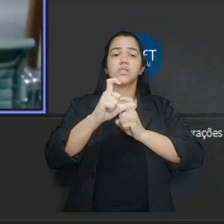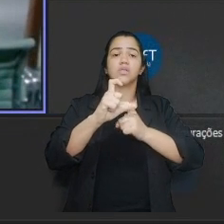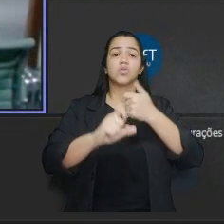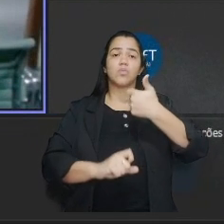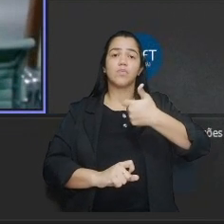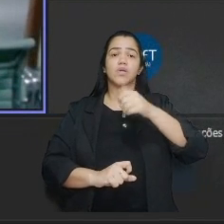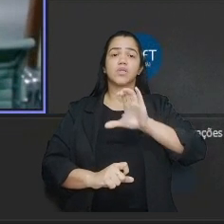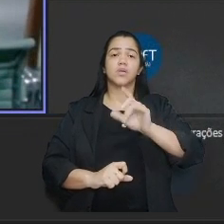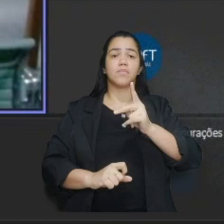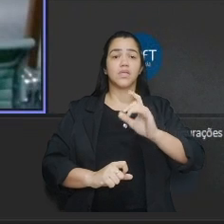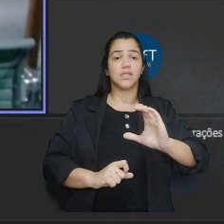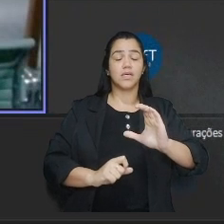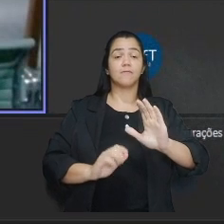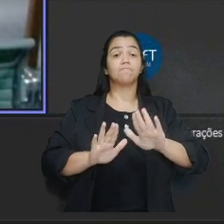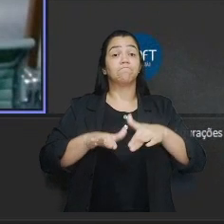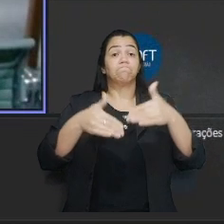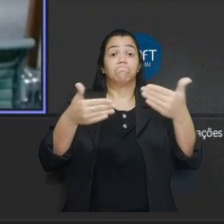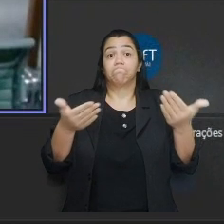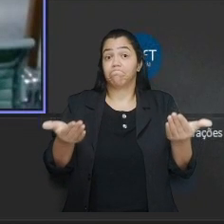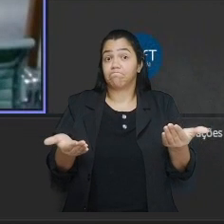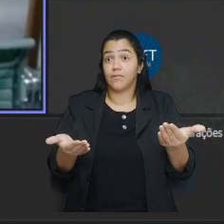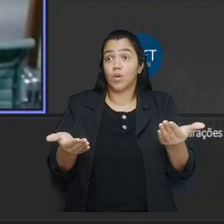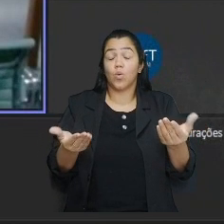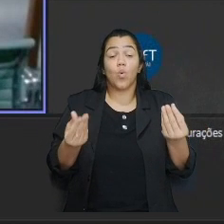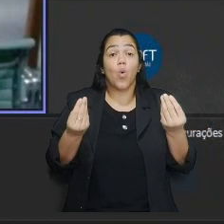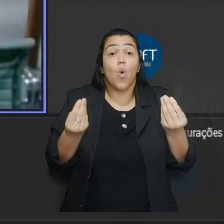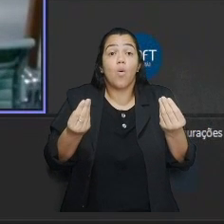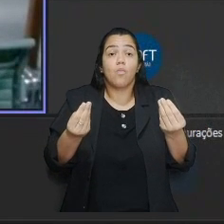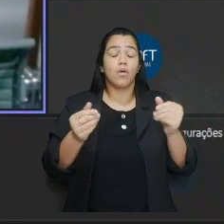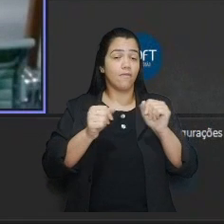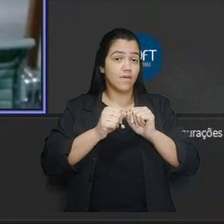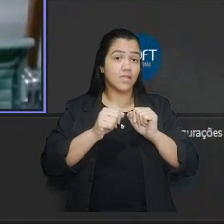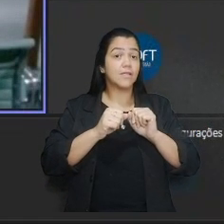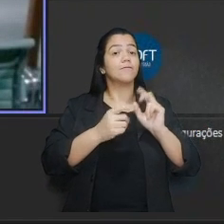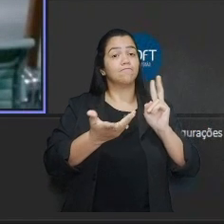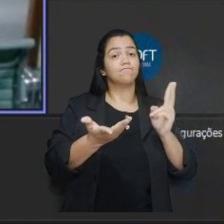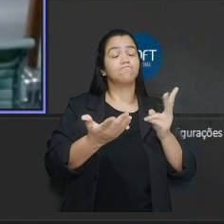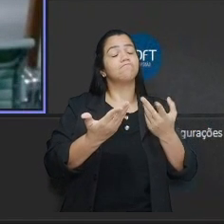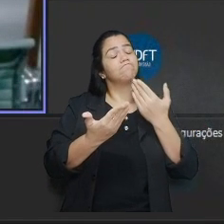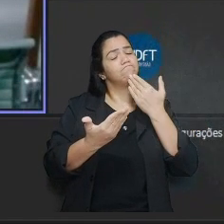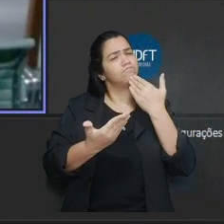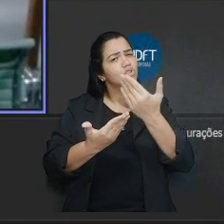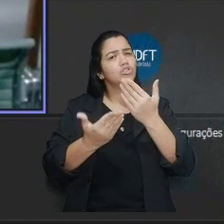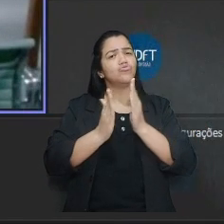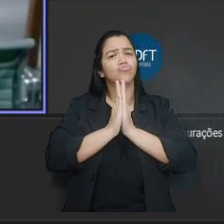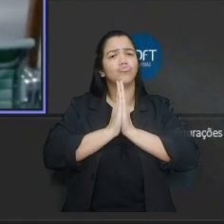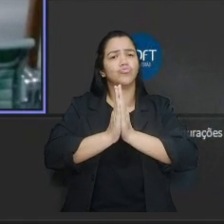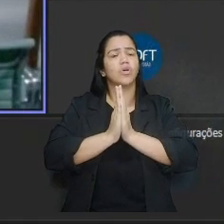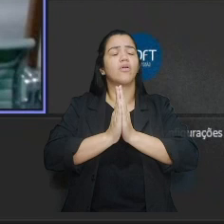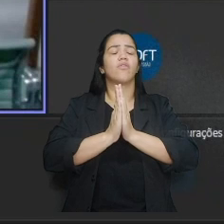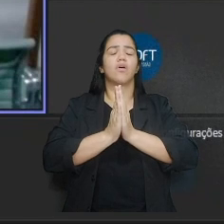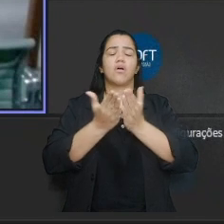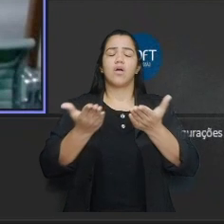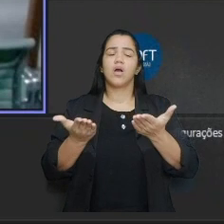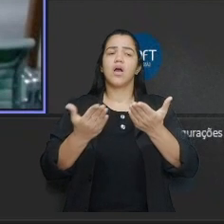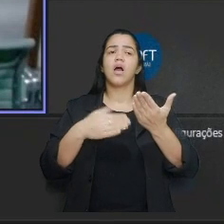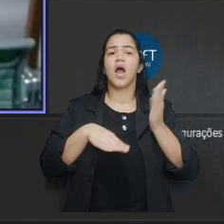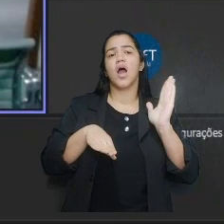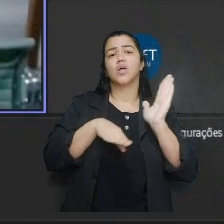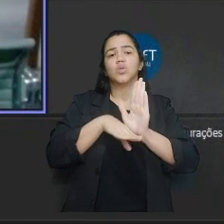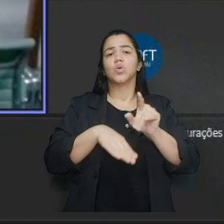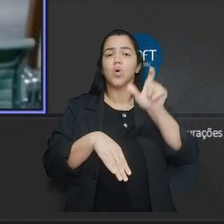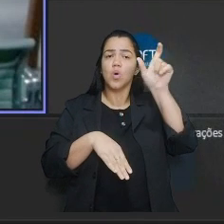355, inciso 1º do CPC. Então, não me restou outra situação se não fosse